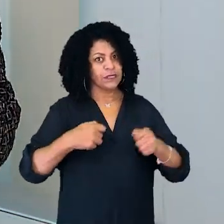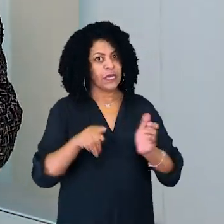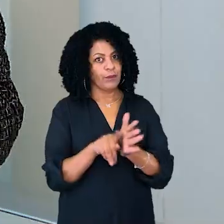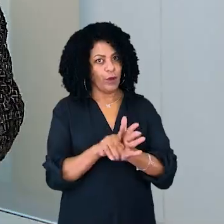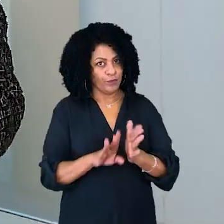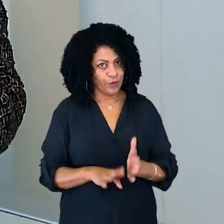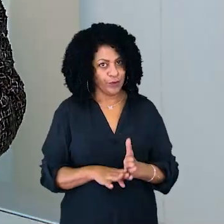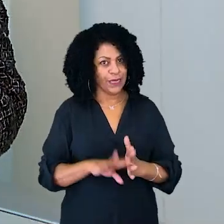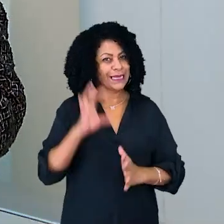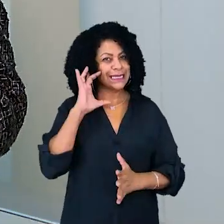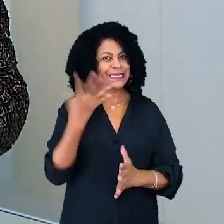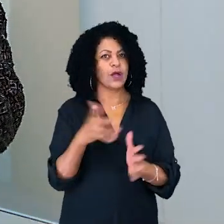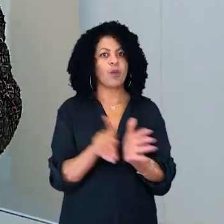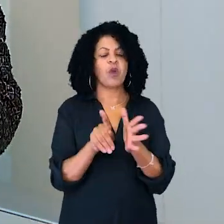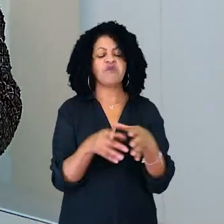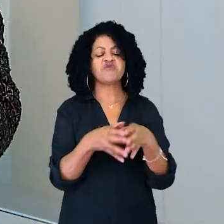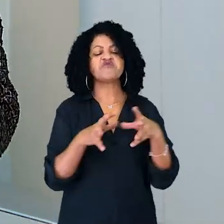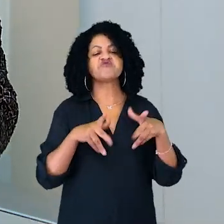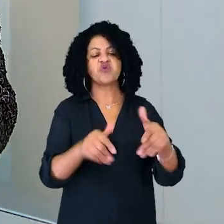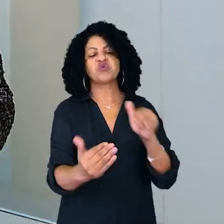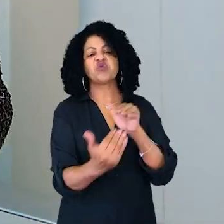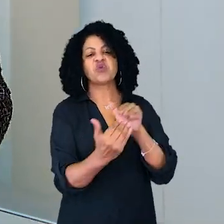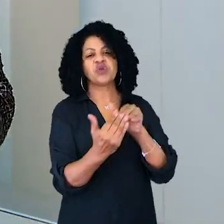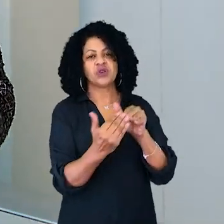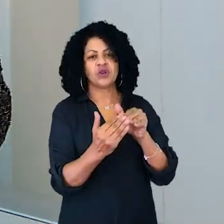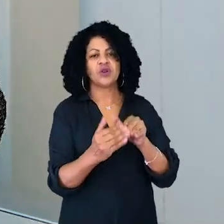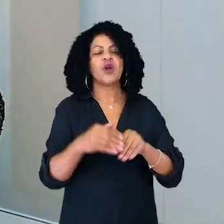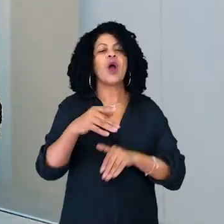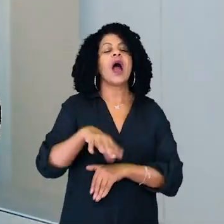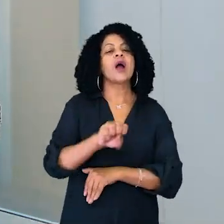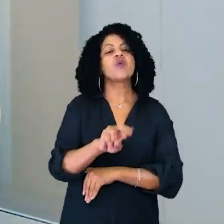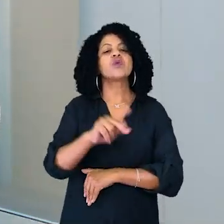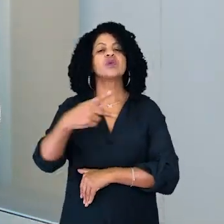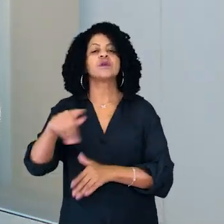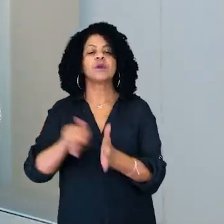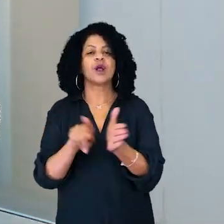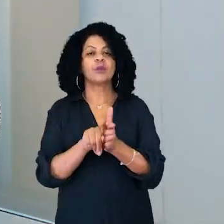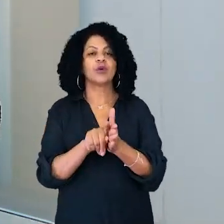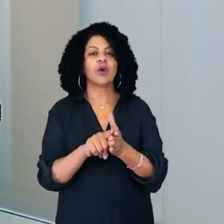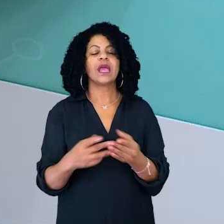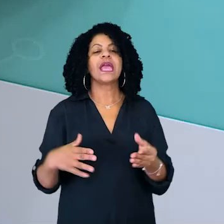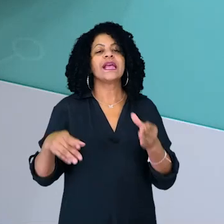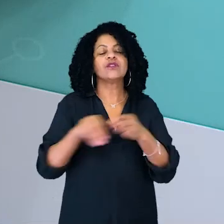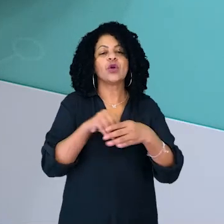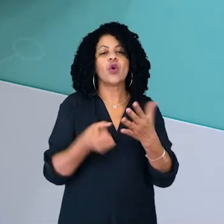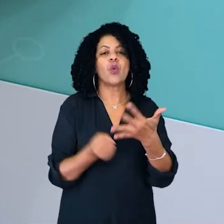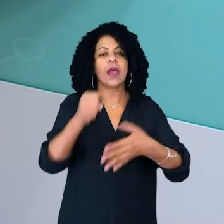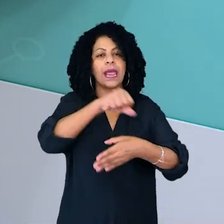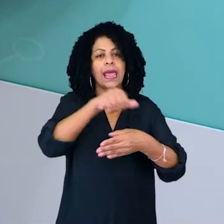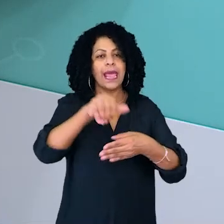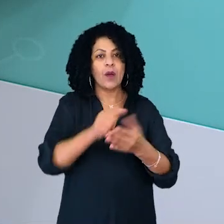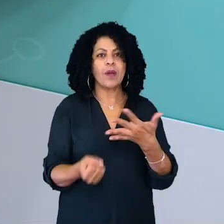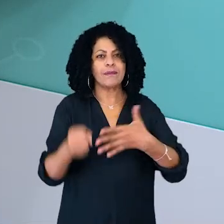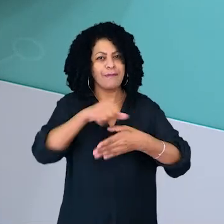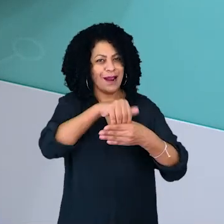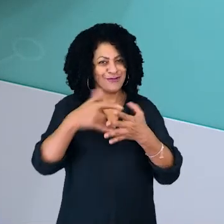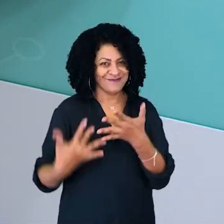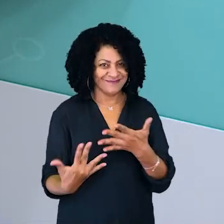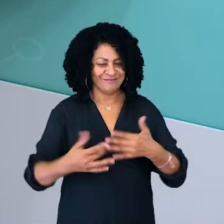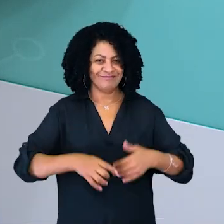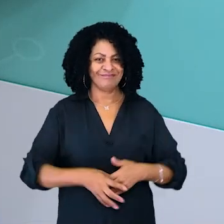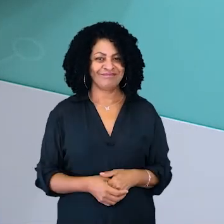A decisão foi unânime. O hospital universitário entrou com embargos declaratórios. Volto com vocês no